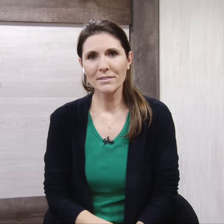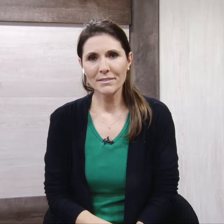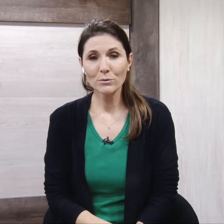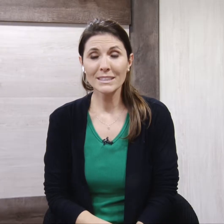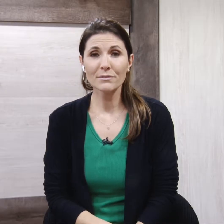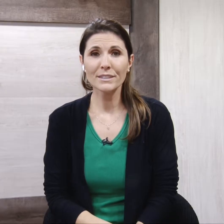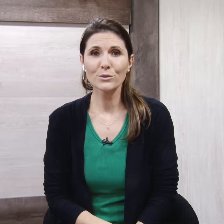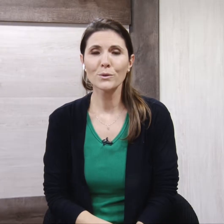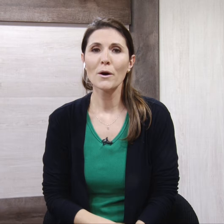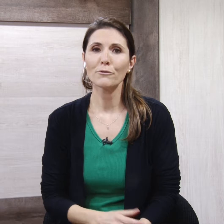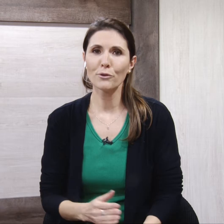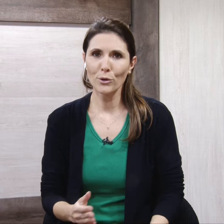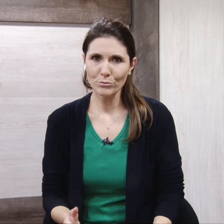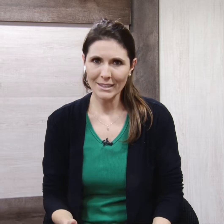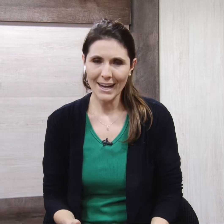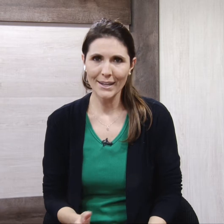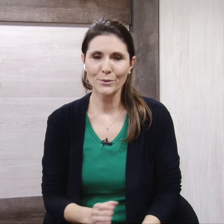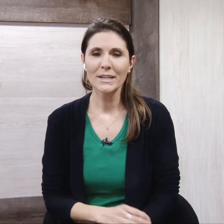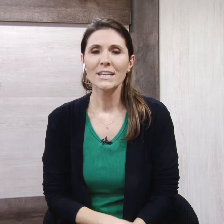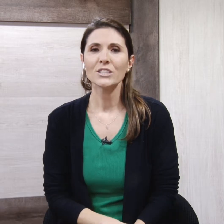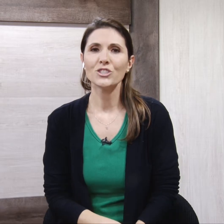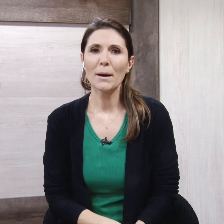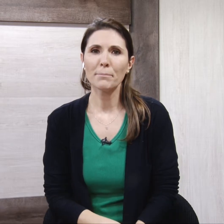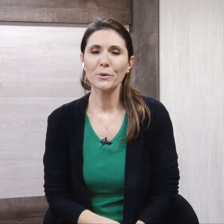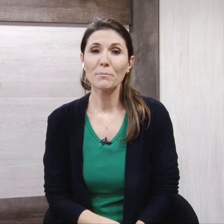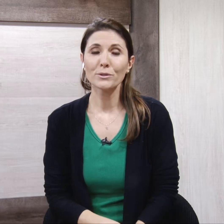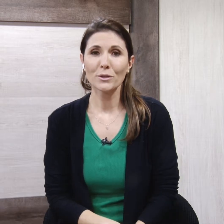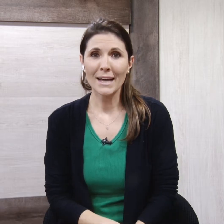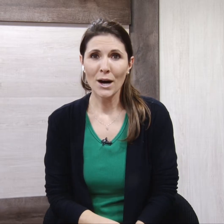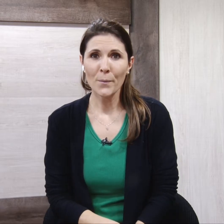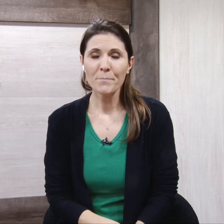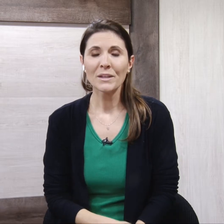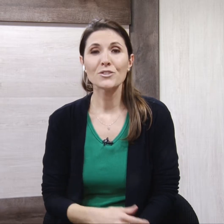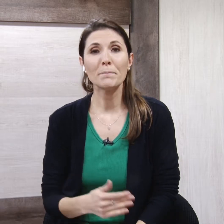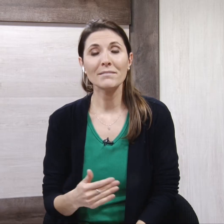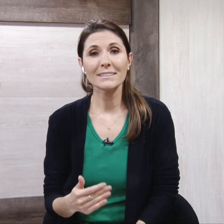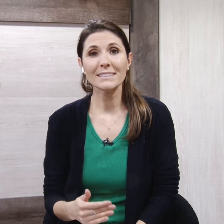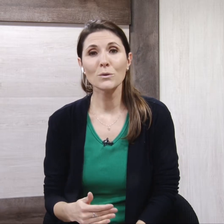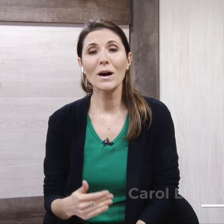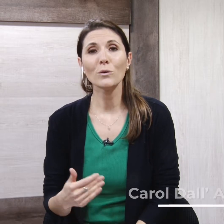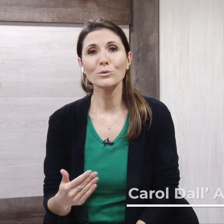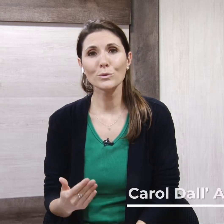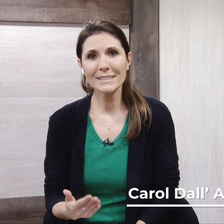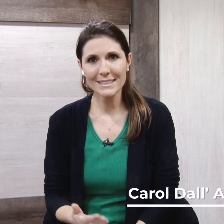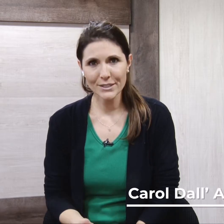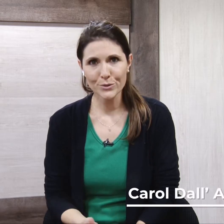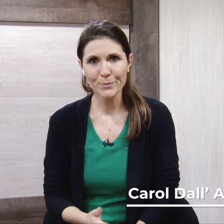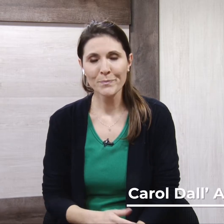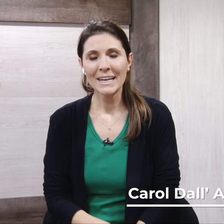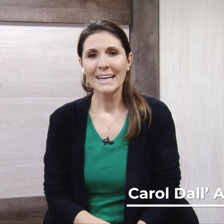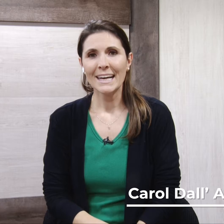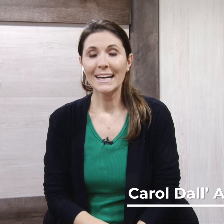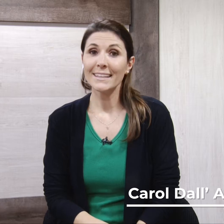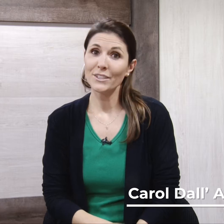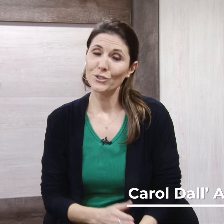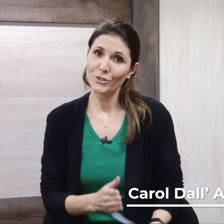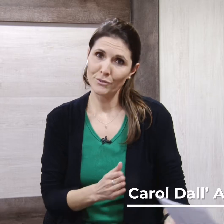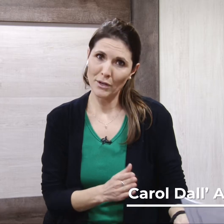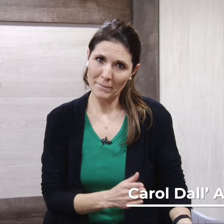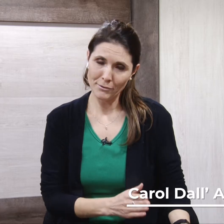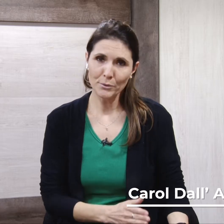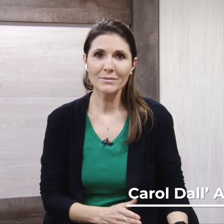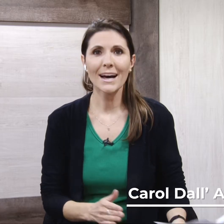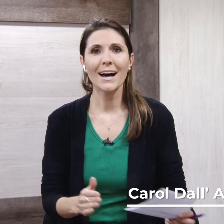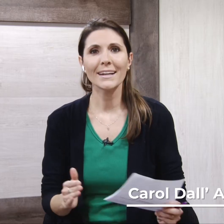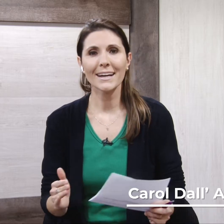O CVV é um serviço voluntário de apoio emocional, de prevenção ao suicídio. Ele atende de